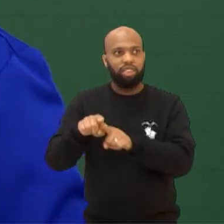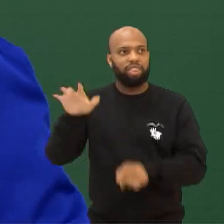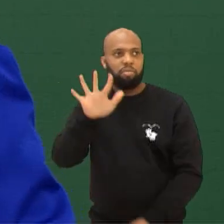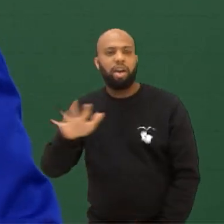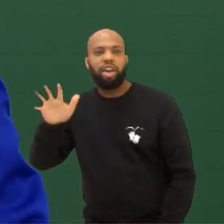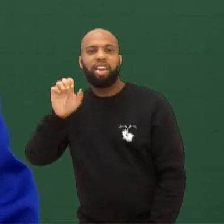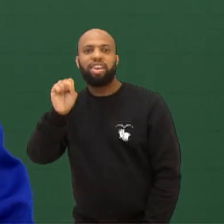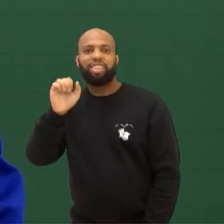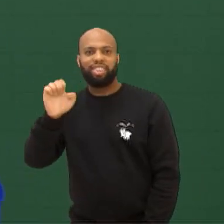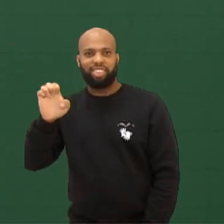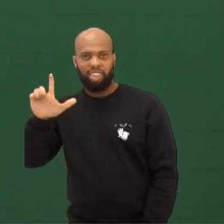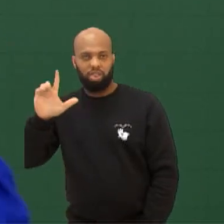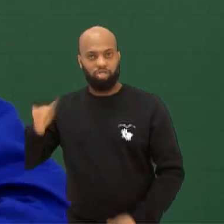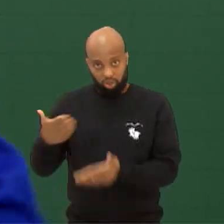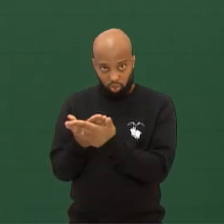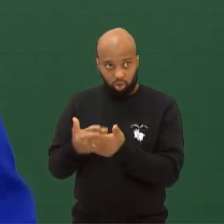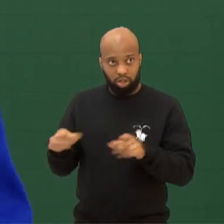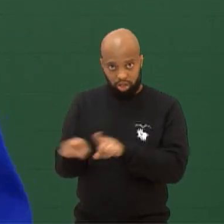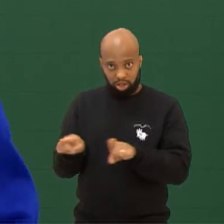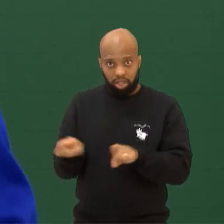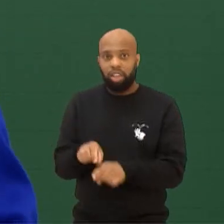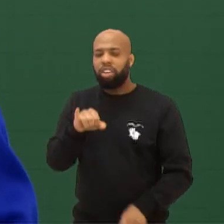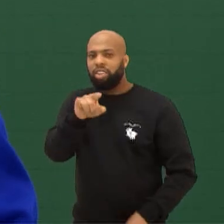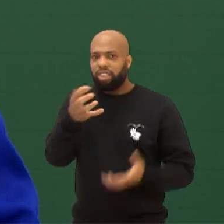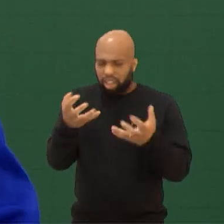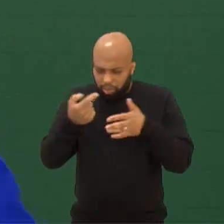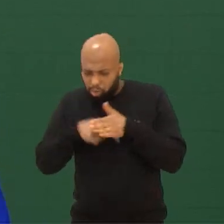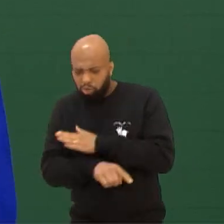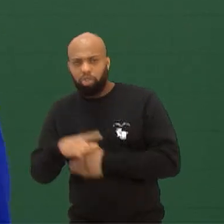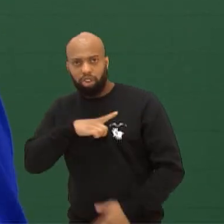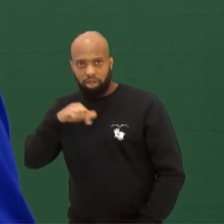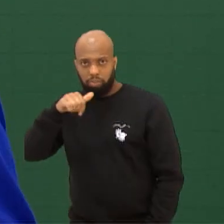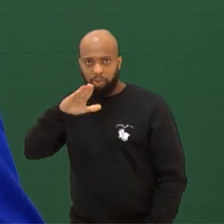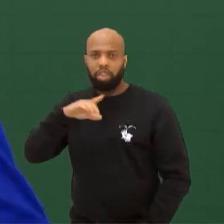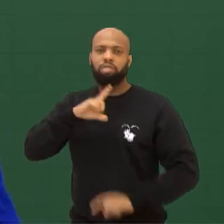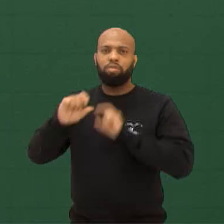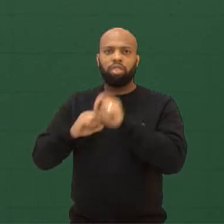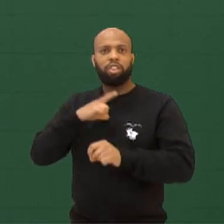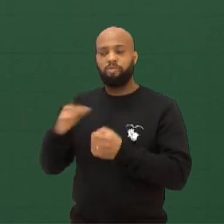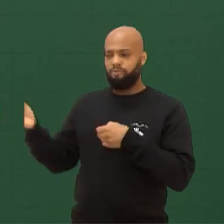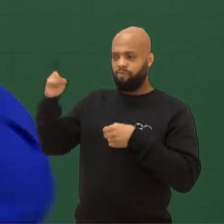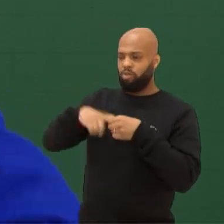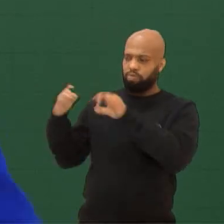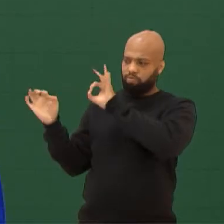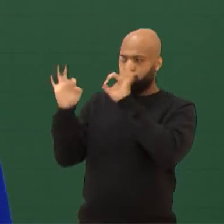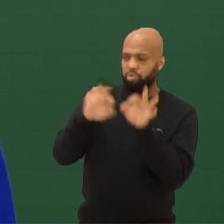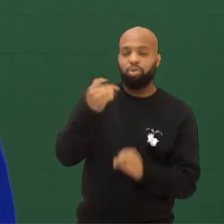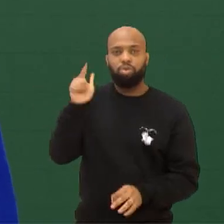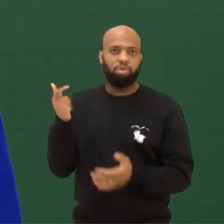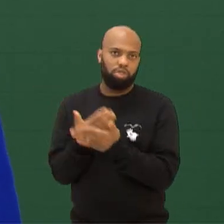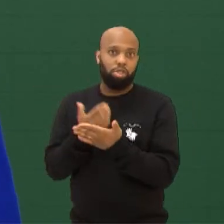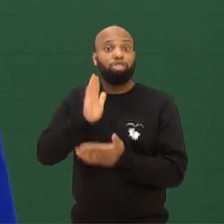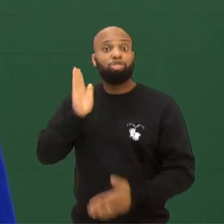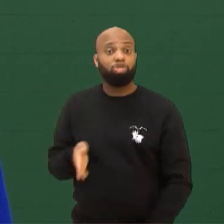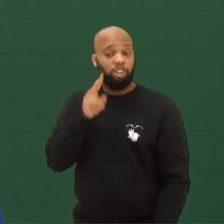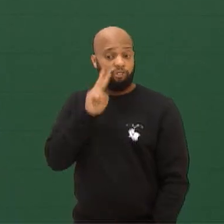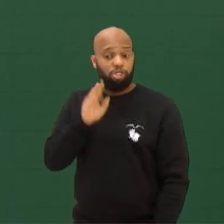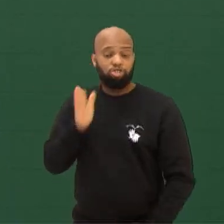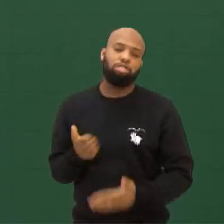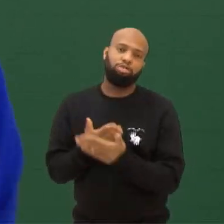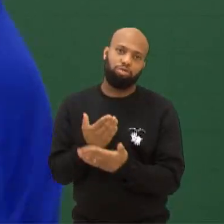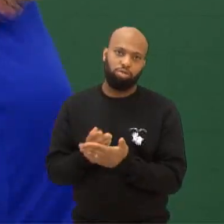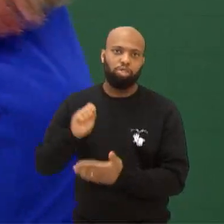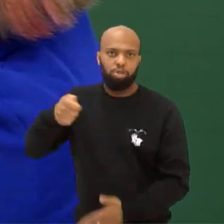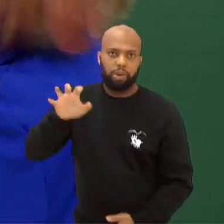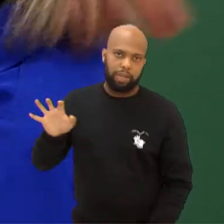explorou ricamente nas nossas aulas. Se quiserem se aprofundar mais, voltem algumas aulas, fizemos uma abordagem bem sistemática sobre a região do